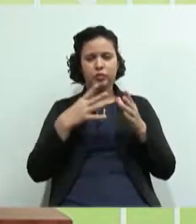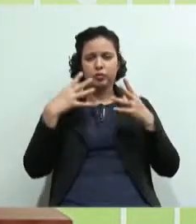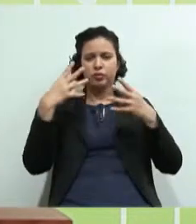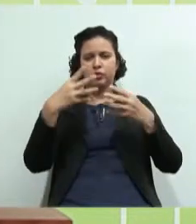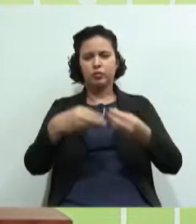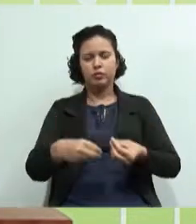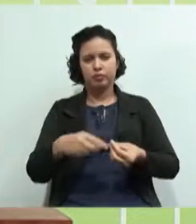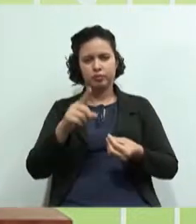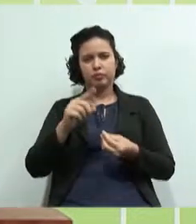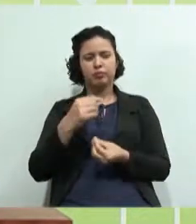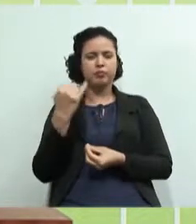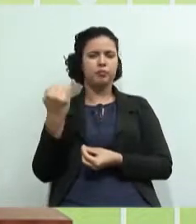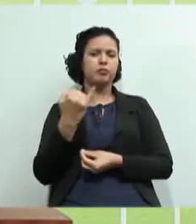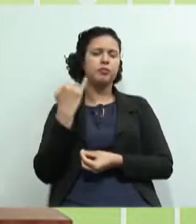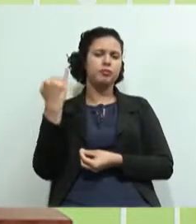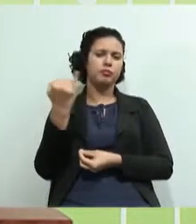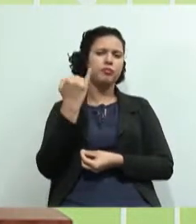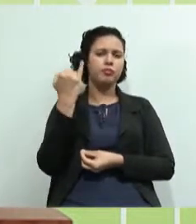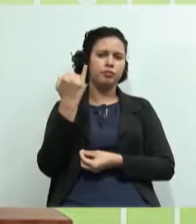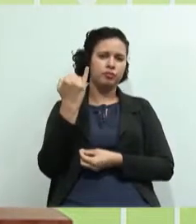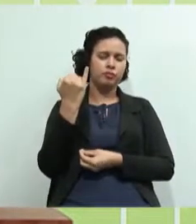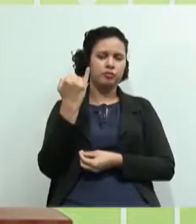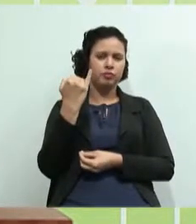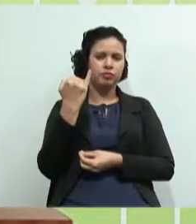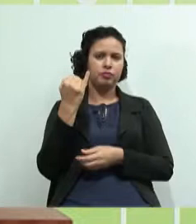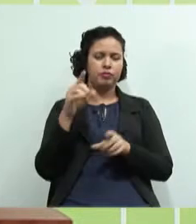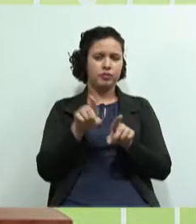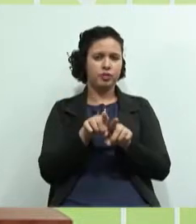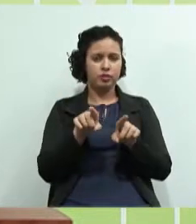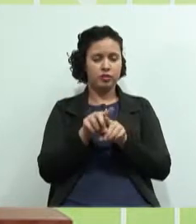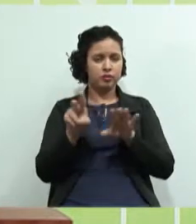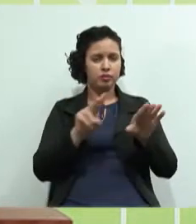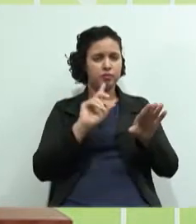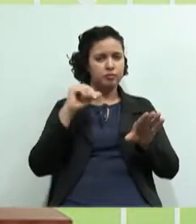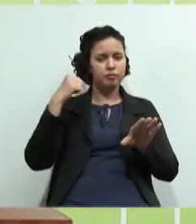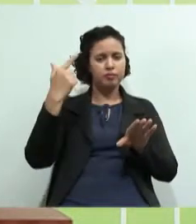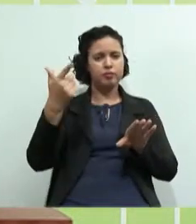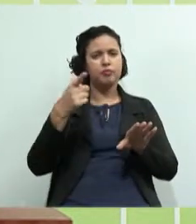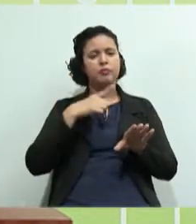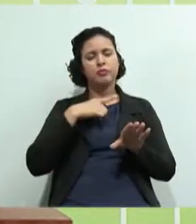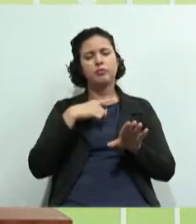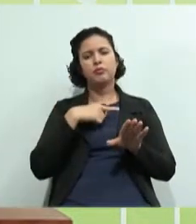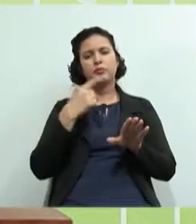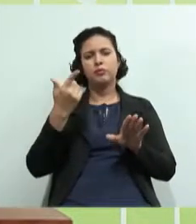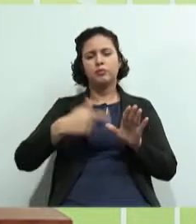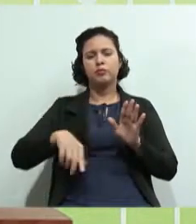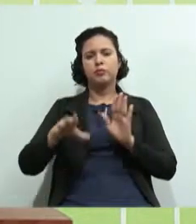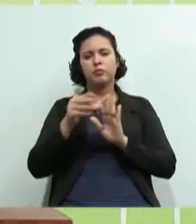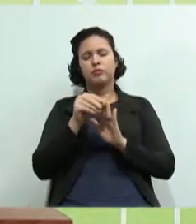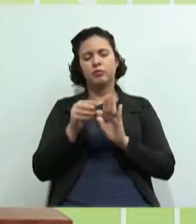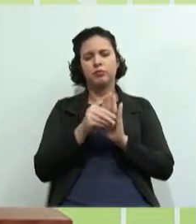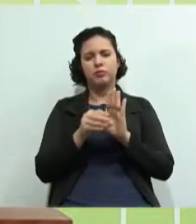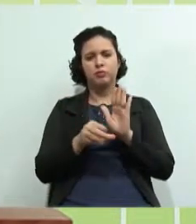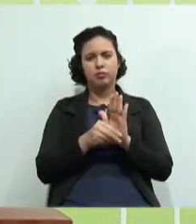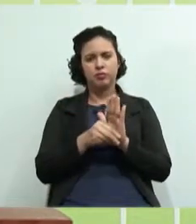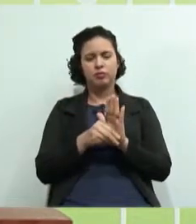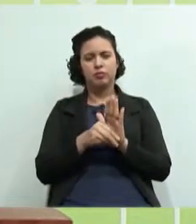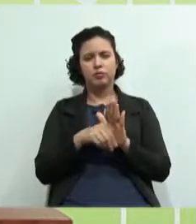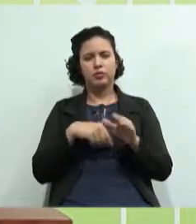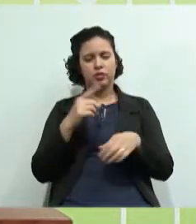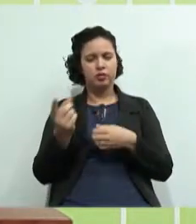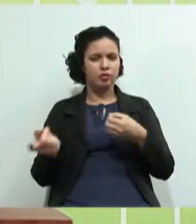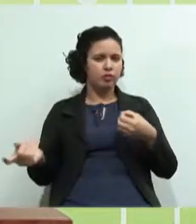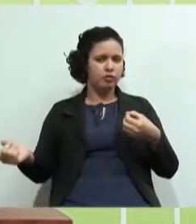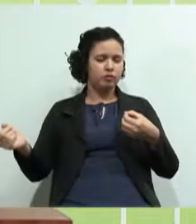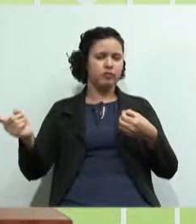é muito importante para nós e, é claro, na próxima aula nós temos mais conteúdo, tá bom? Não saia daí não, porque daqui a pouco nós já vamos resolver